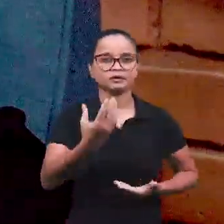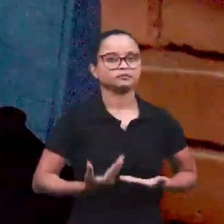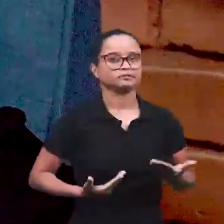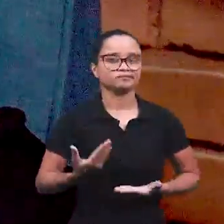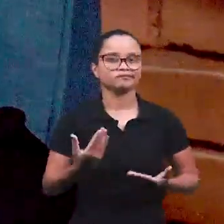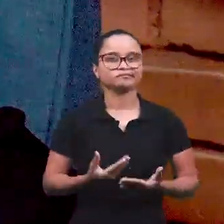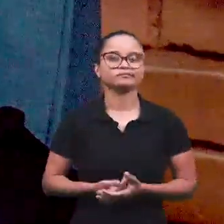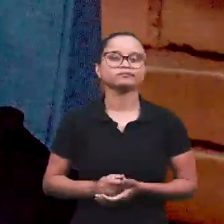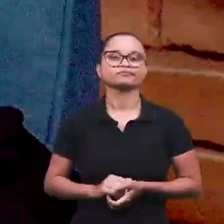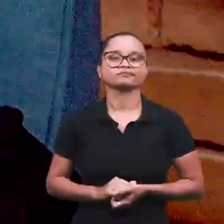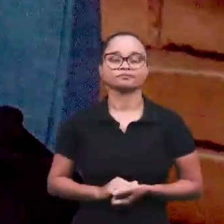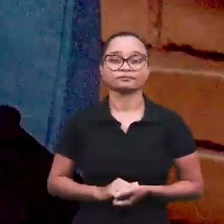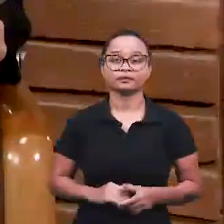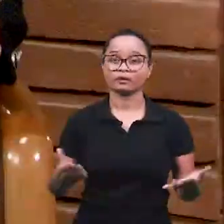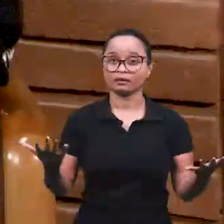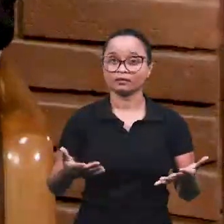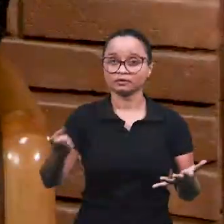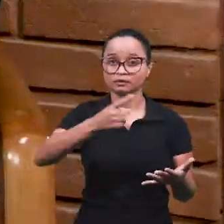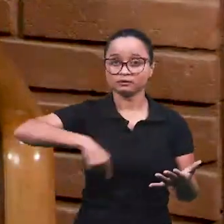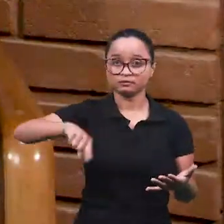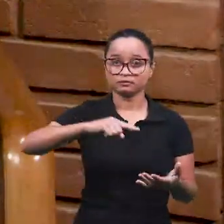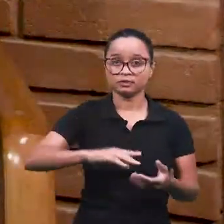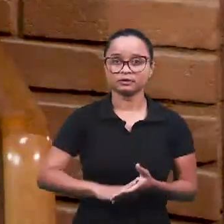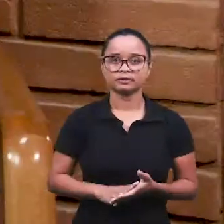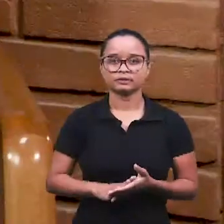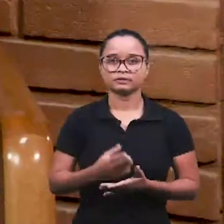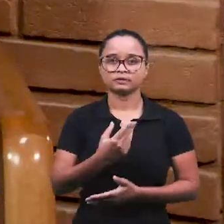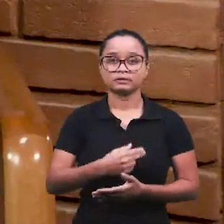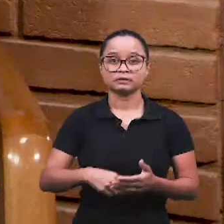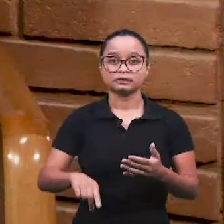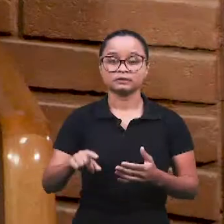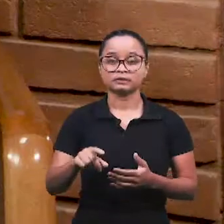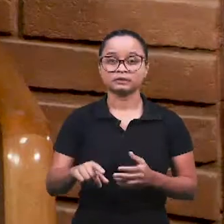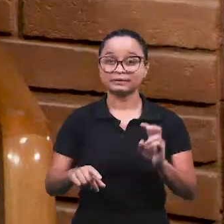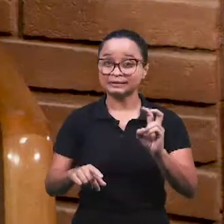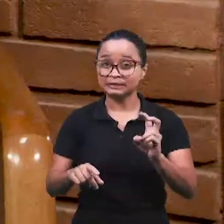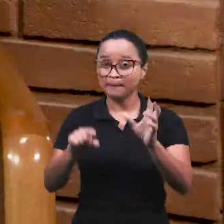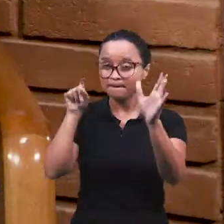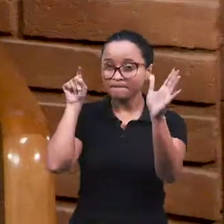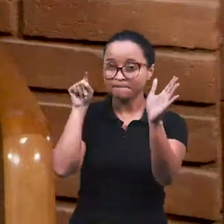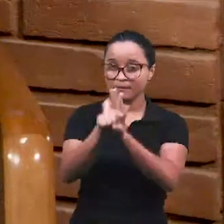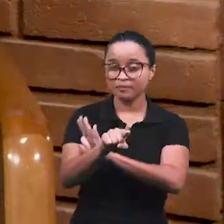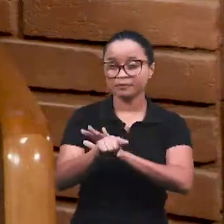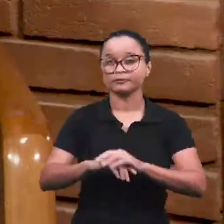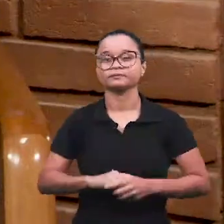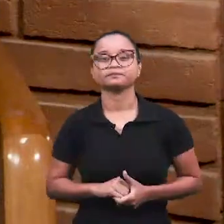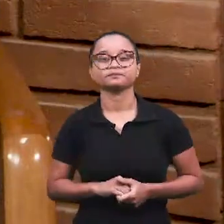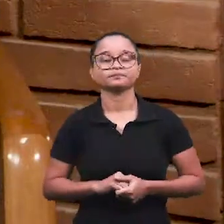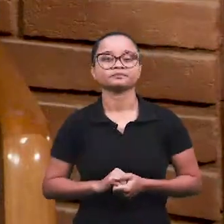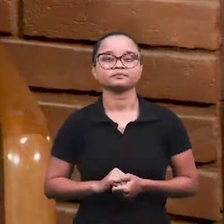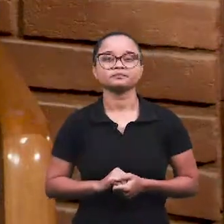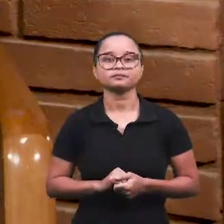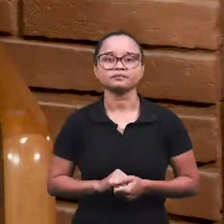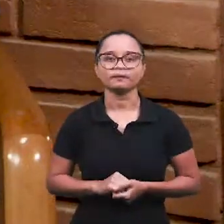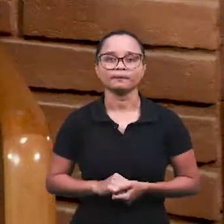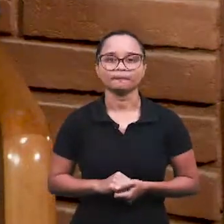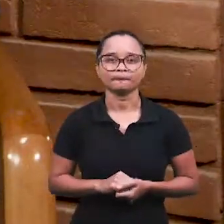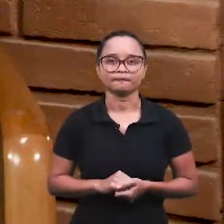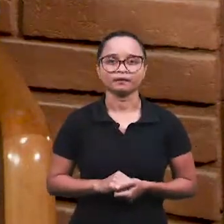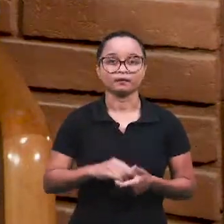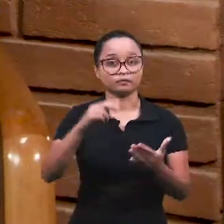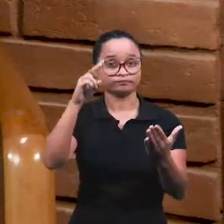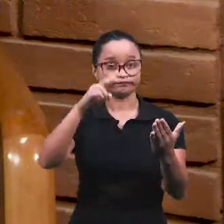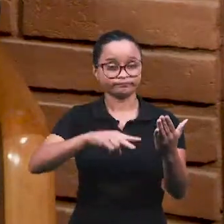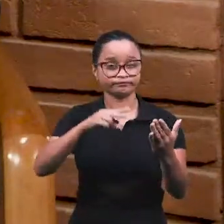pelo nosso irmão. Glória a Deus. Agora, irmãos, a nossa quinta pergunta, nossa penúltima, e quinta pergunta, que